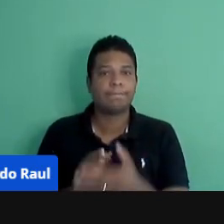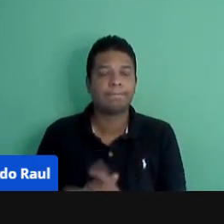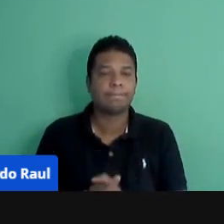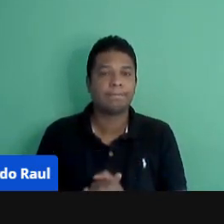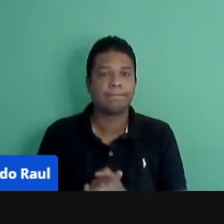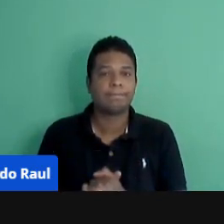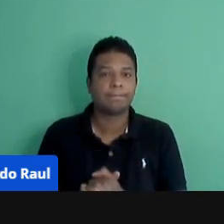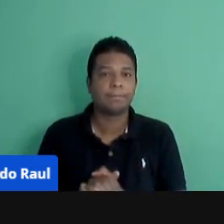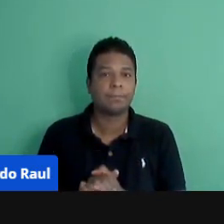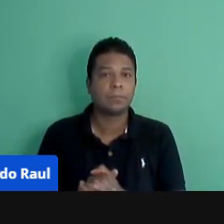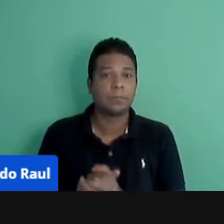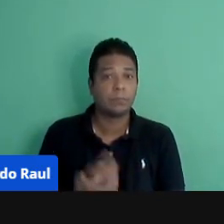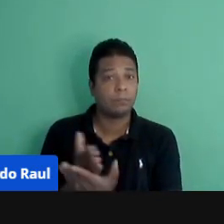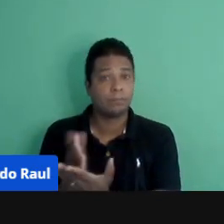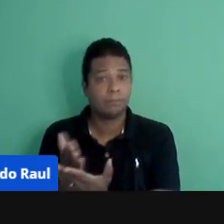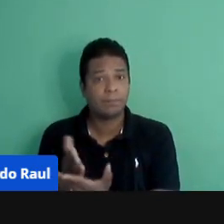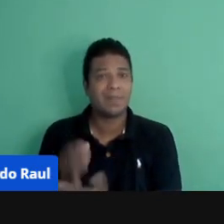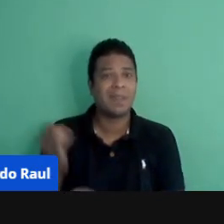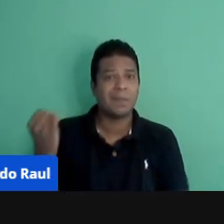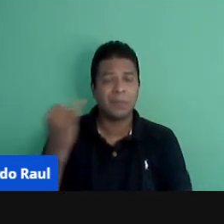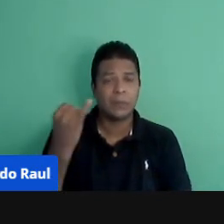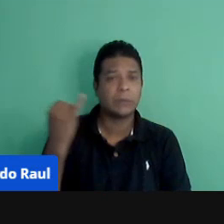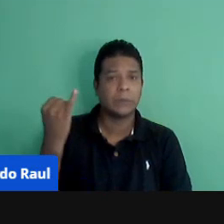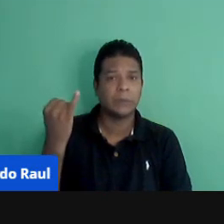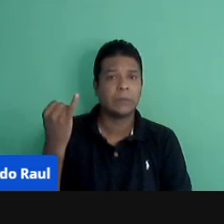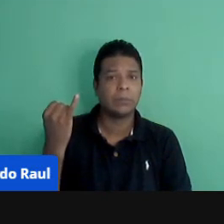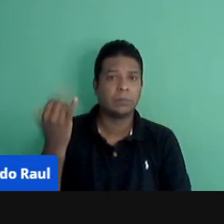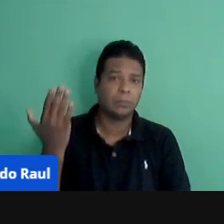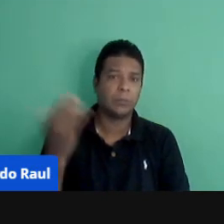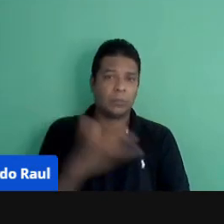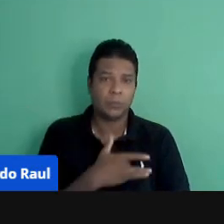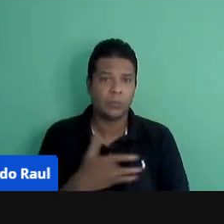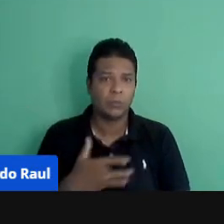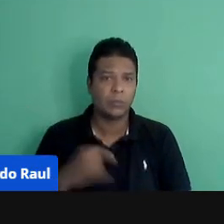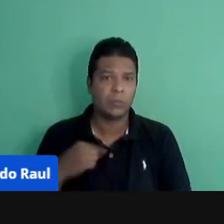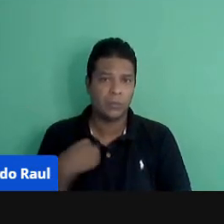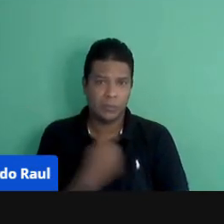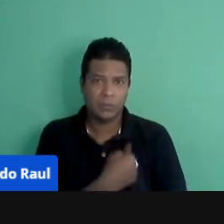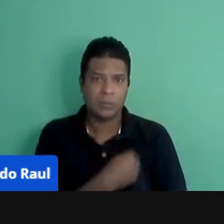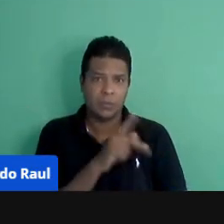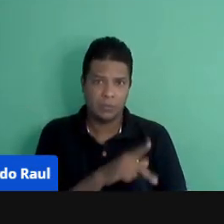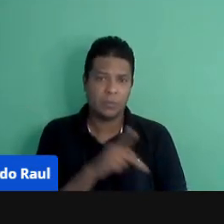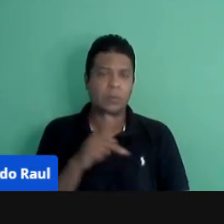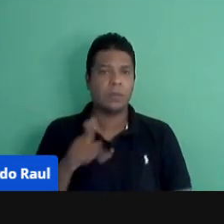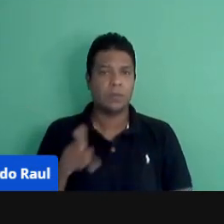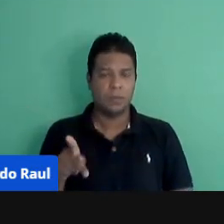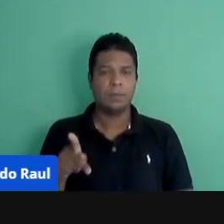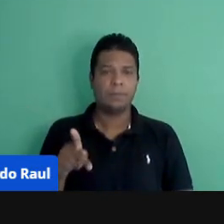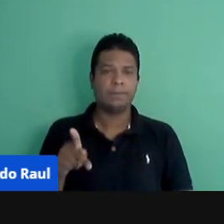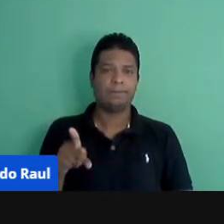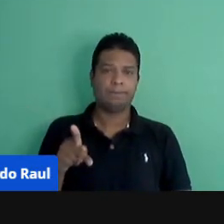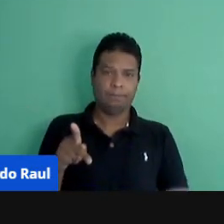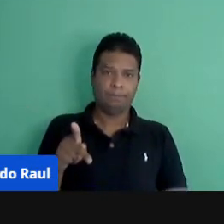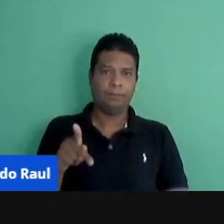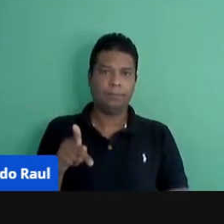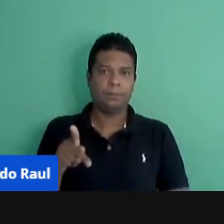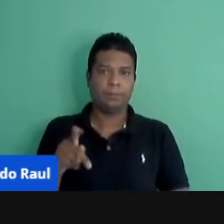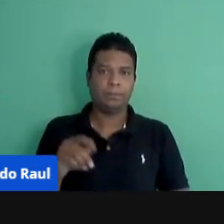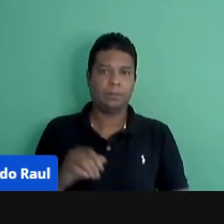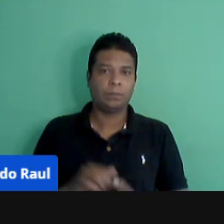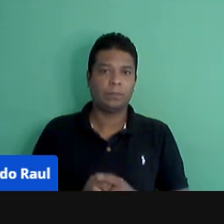limites importantes para a própria saúde nossa, né? Enquanto profissionais, temos que ter